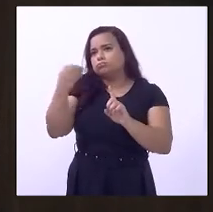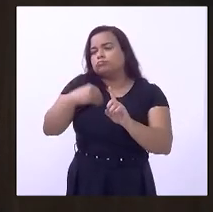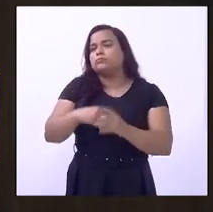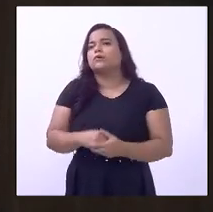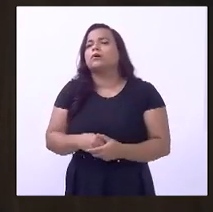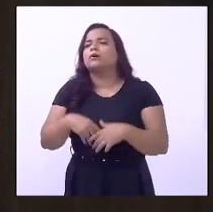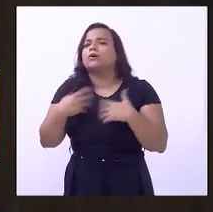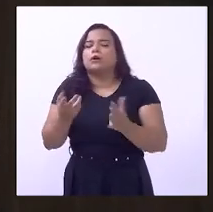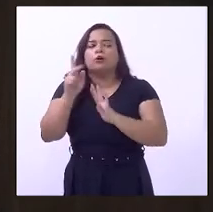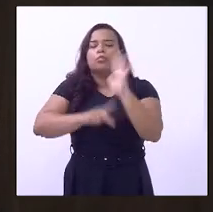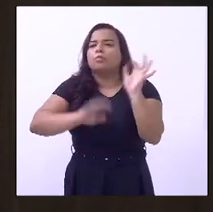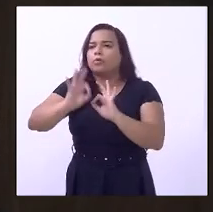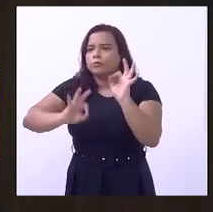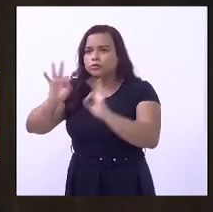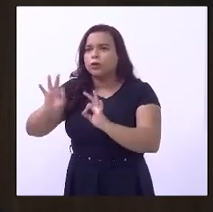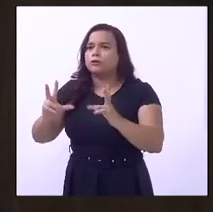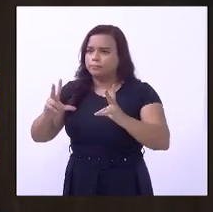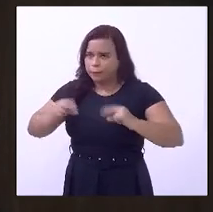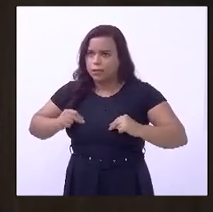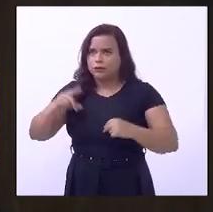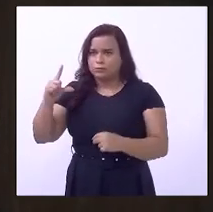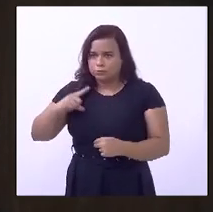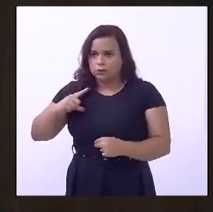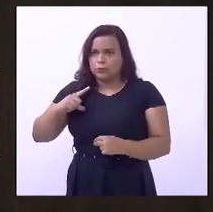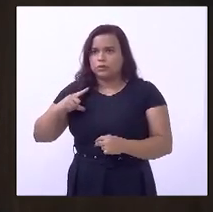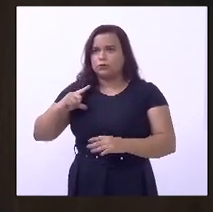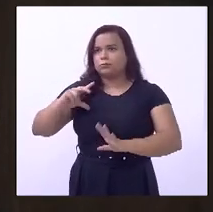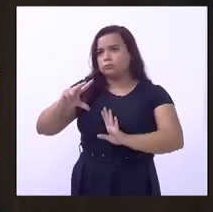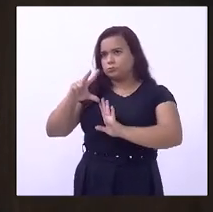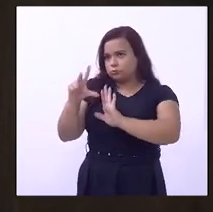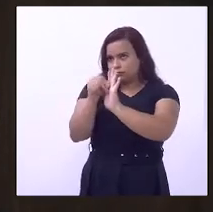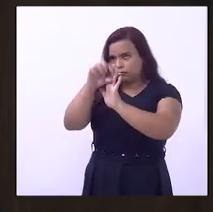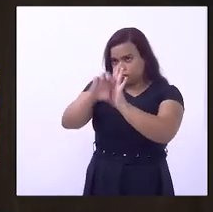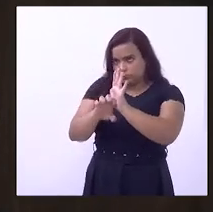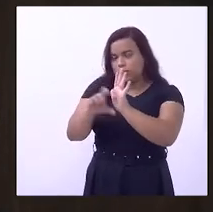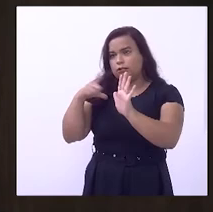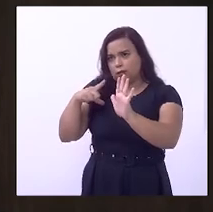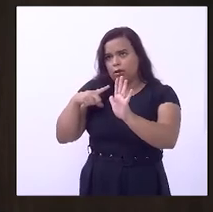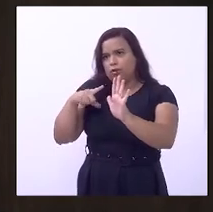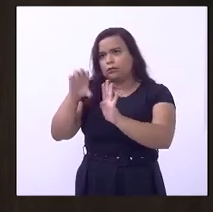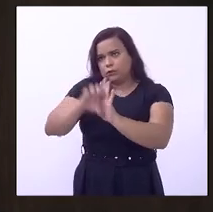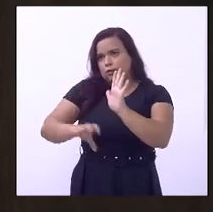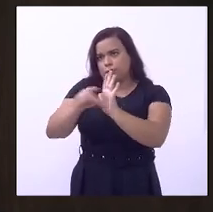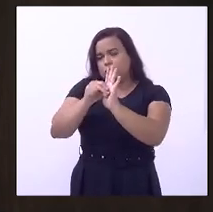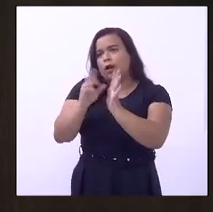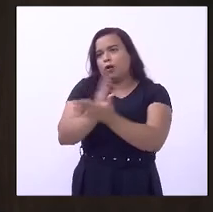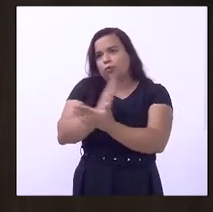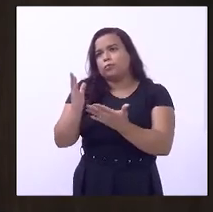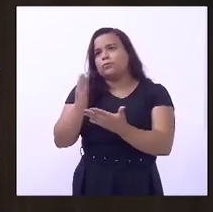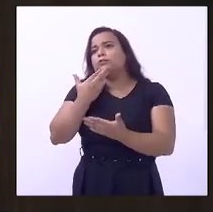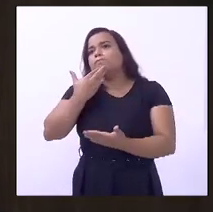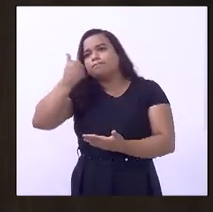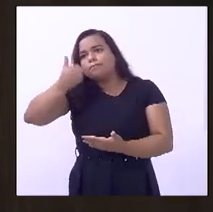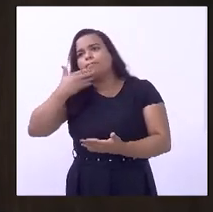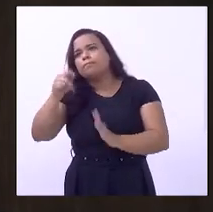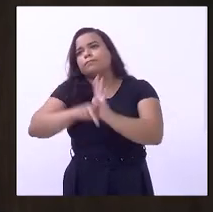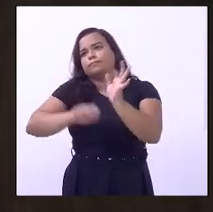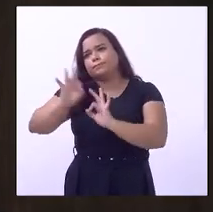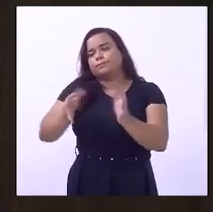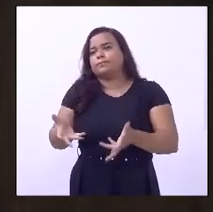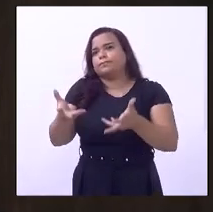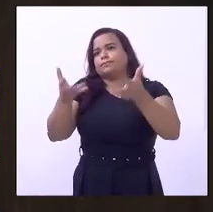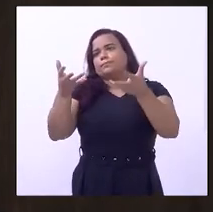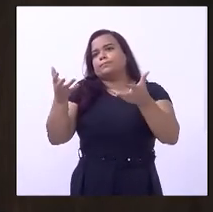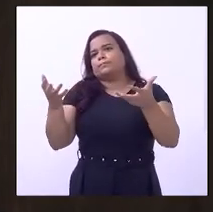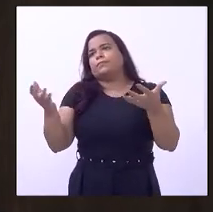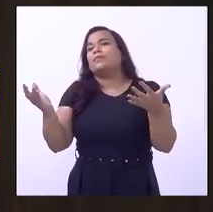projeto é extremamente meritório, recebeu algumas emendas, umas buscam melhorar o projeto, outras